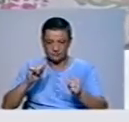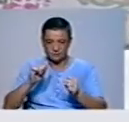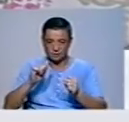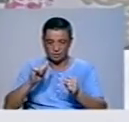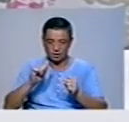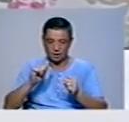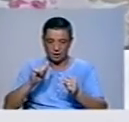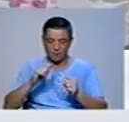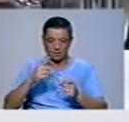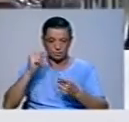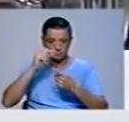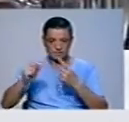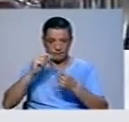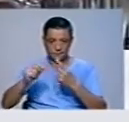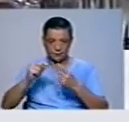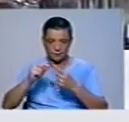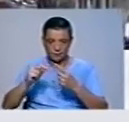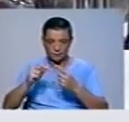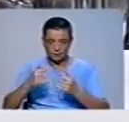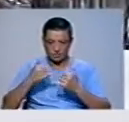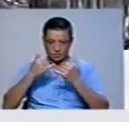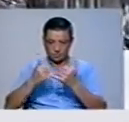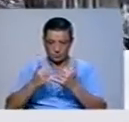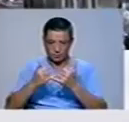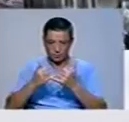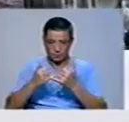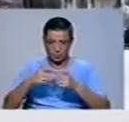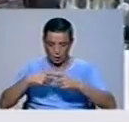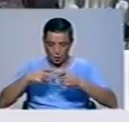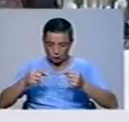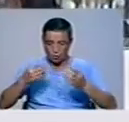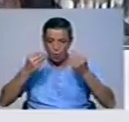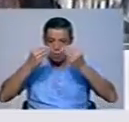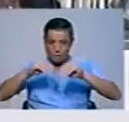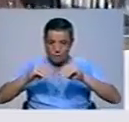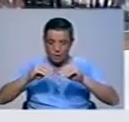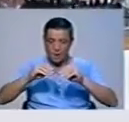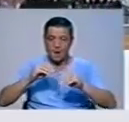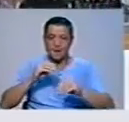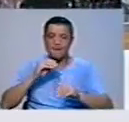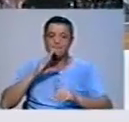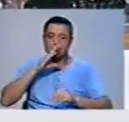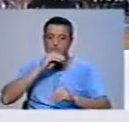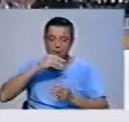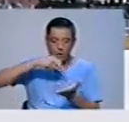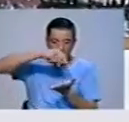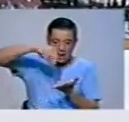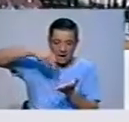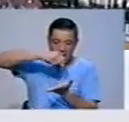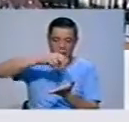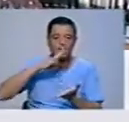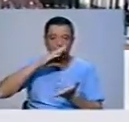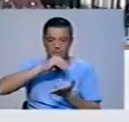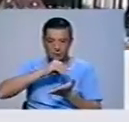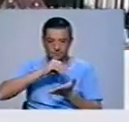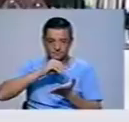corta-massas. Seguidamente, passamos os nossos rissóis por ovo e por pão ralado. Eu vou reservar aqui a massa, para mais